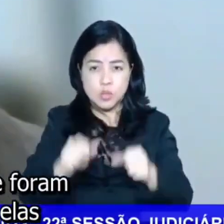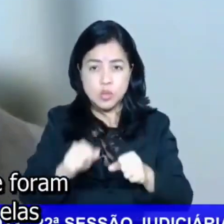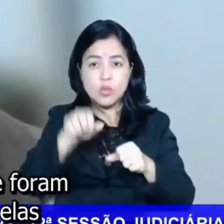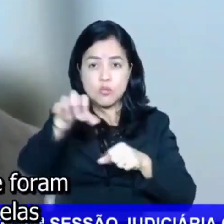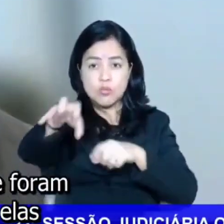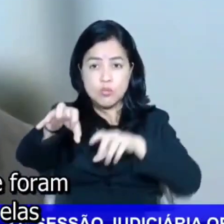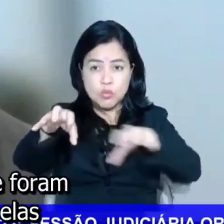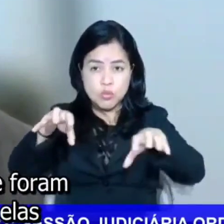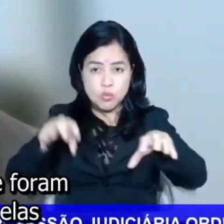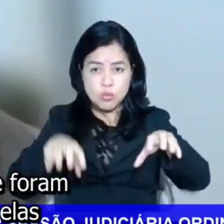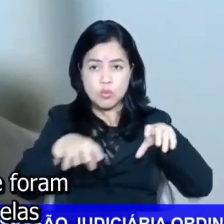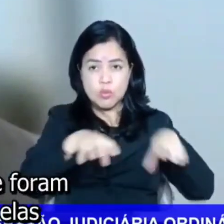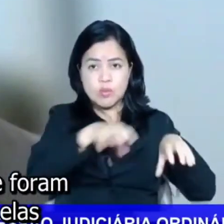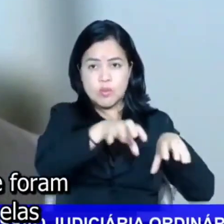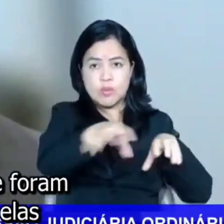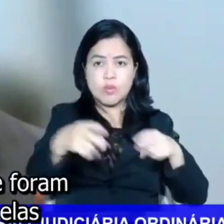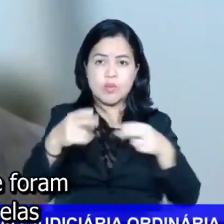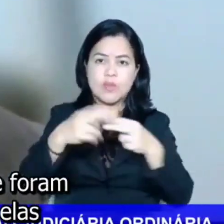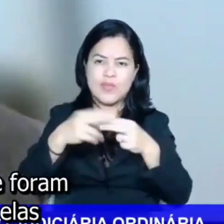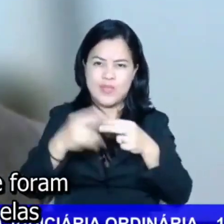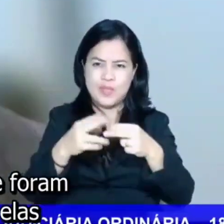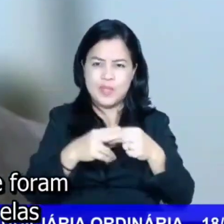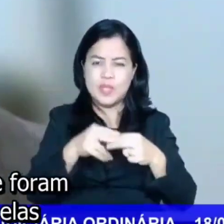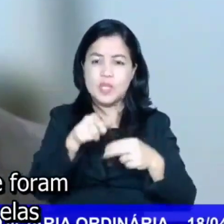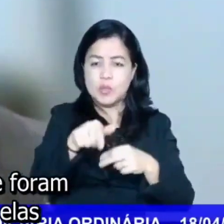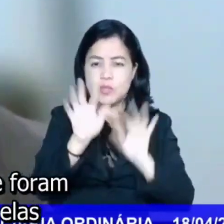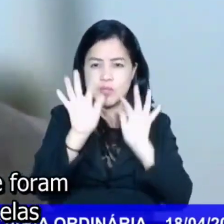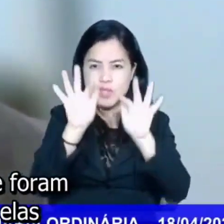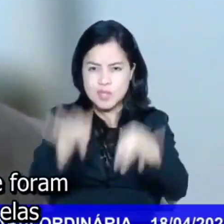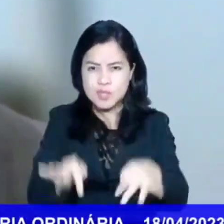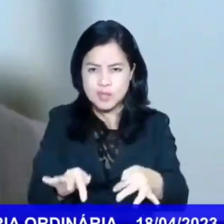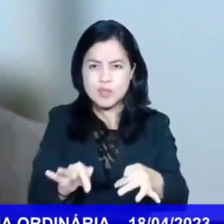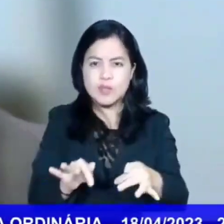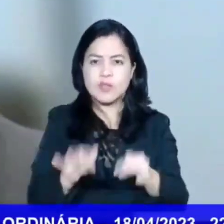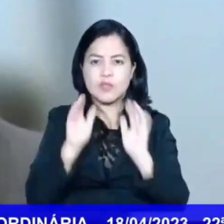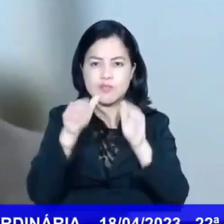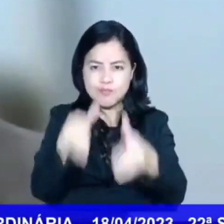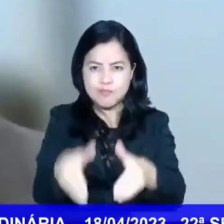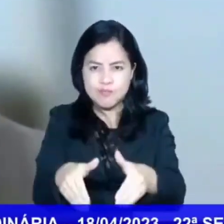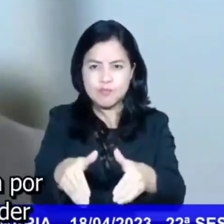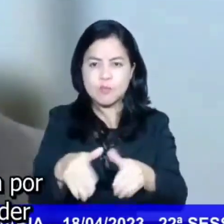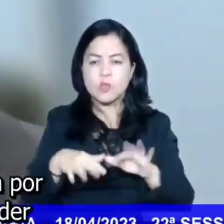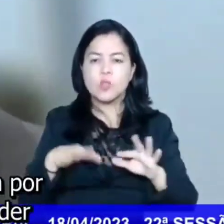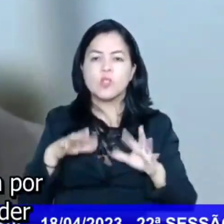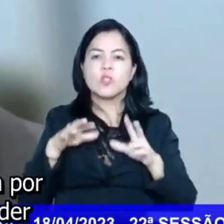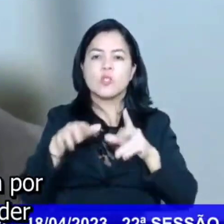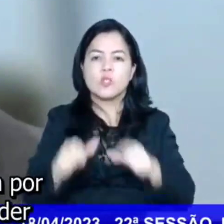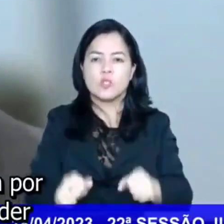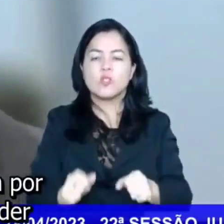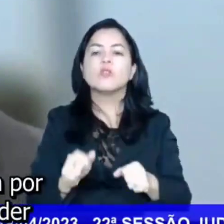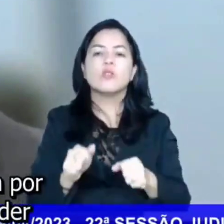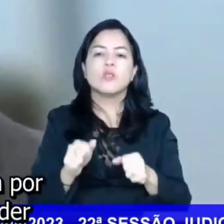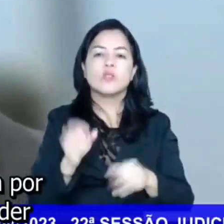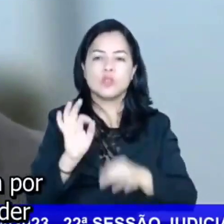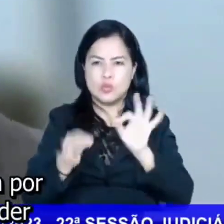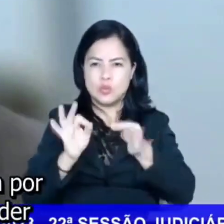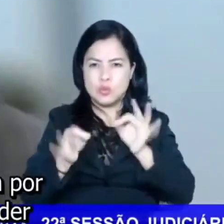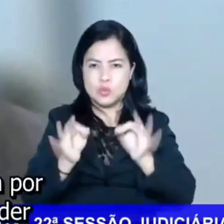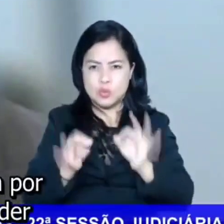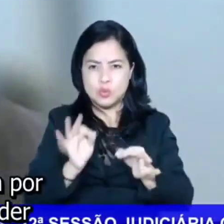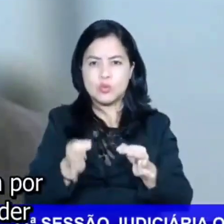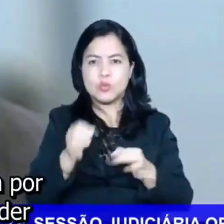E em todas as AIGE que foram ajuizadas com essa finalidade, em todas elas, os tribunais regionais pelo